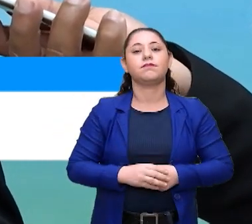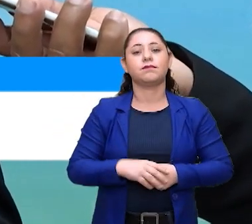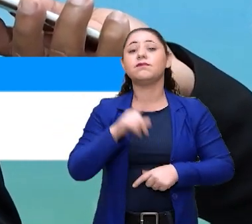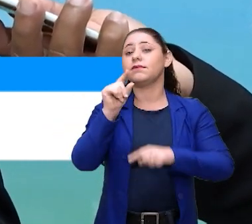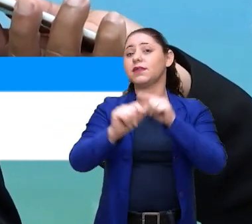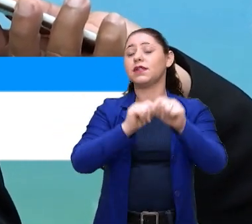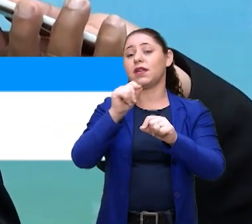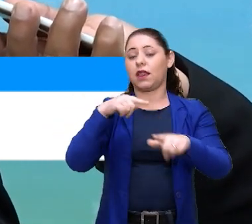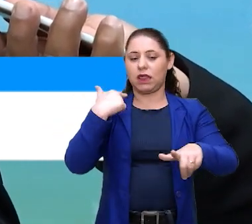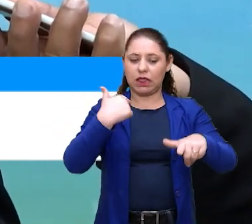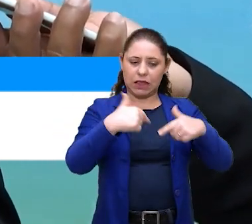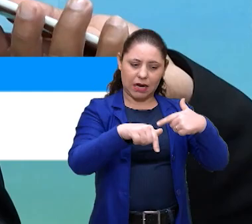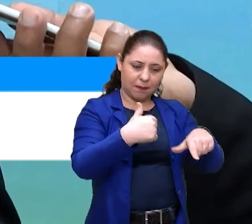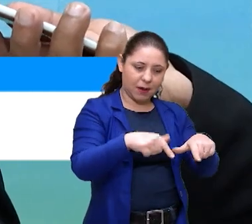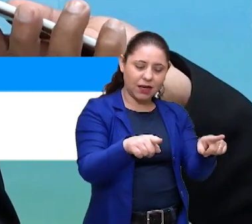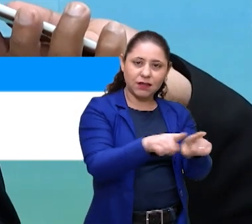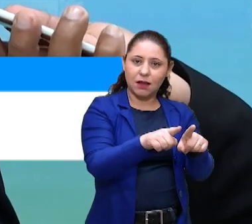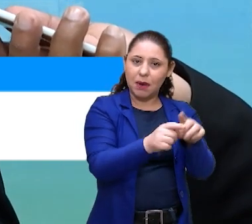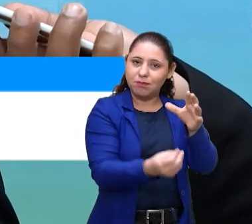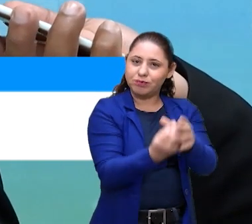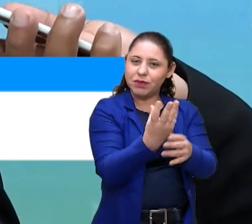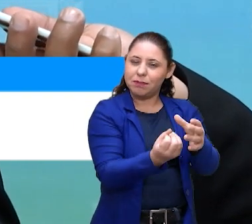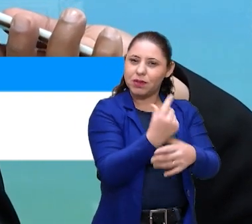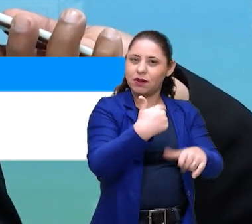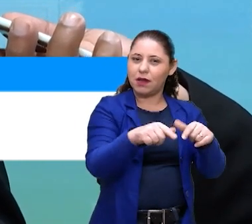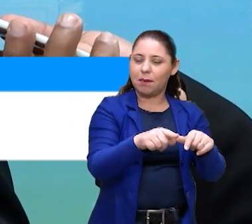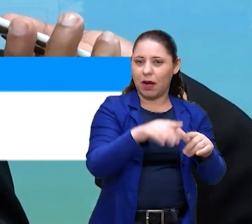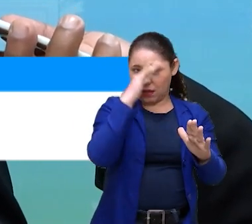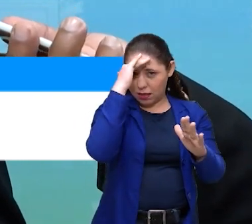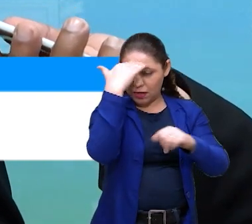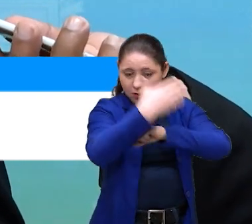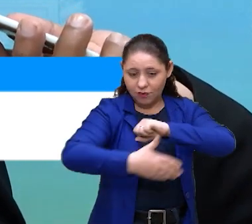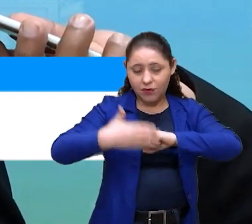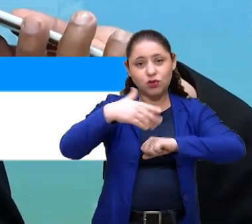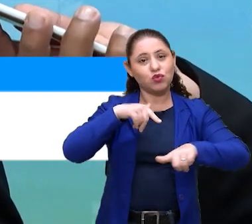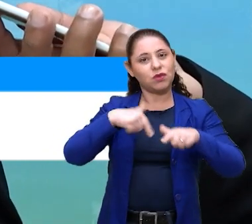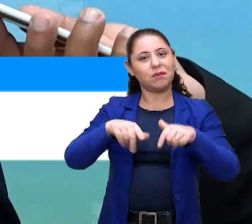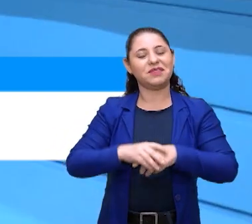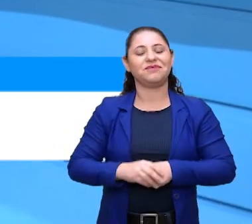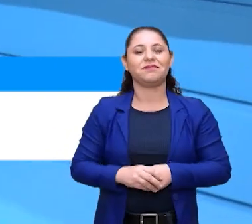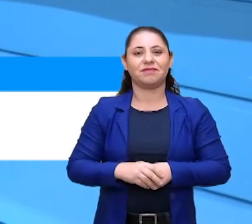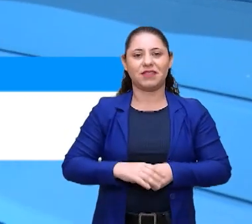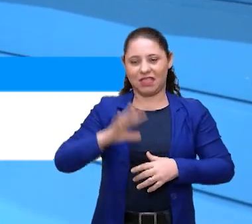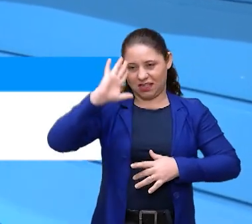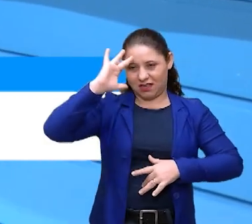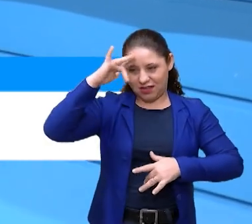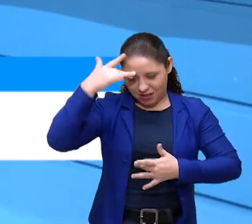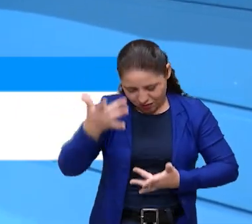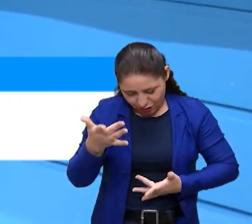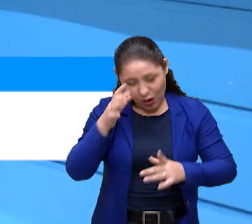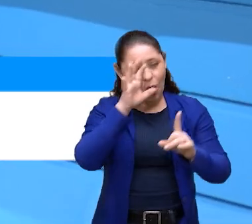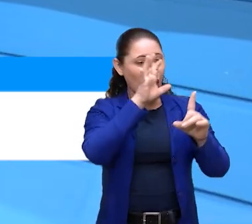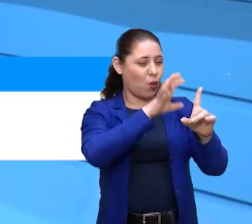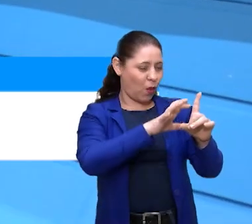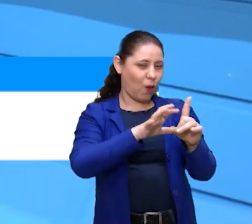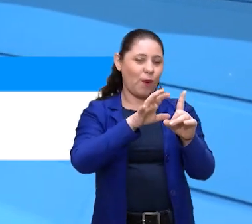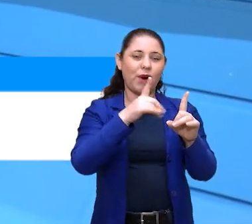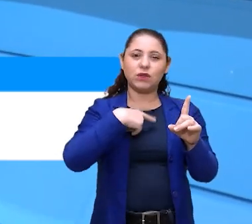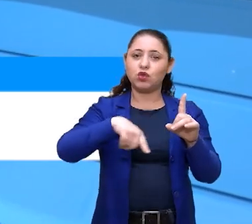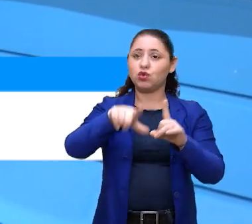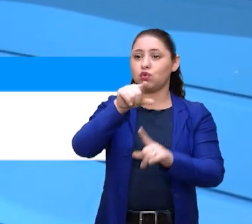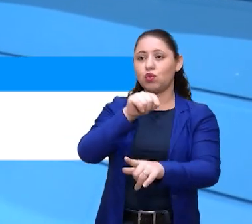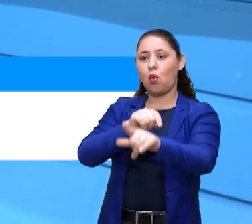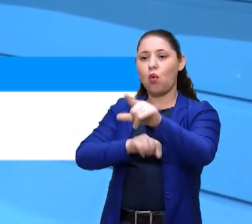Legislativa para quem trabalha, quem gera trabalho, quem defende o trabalho. E essas homenagens